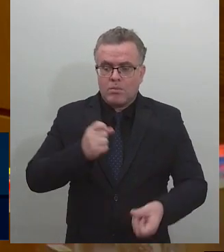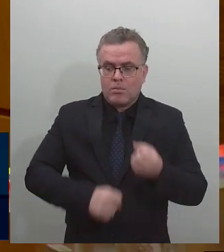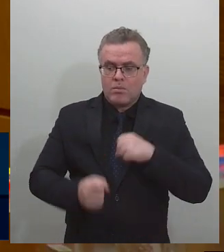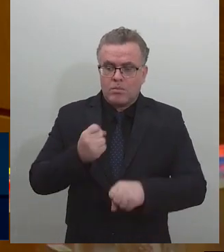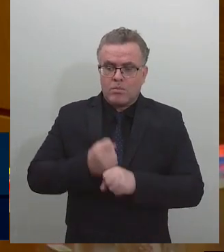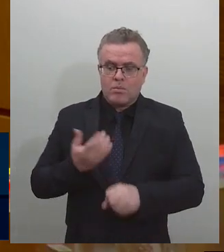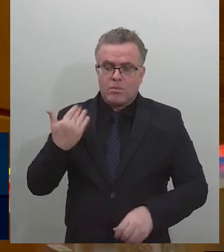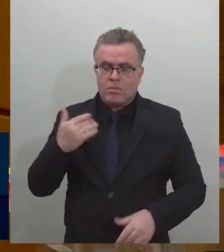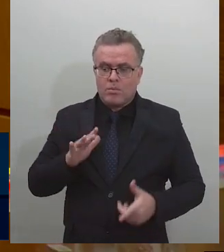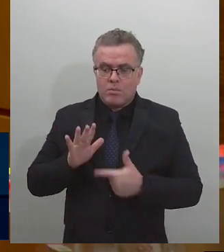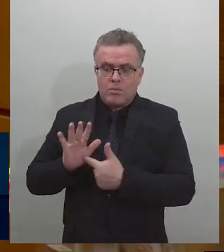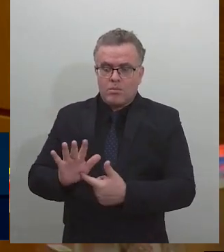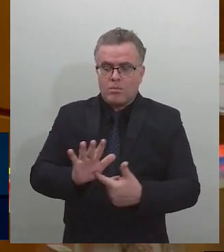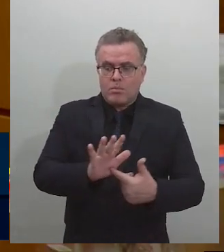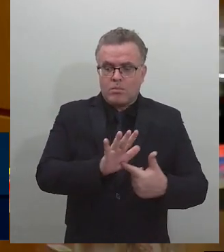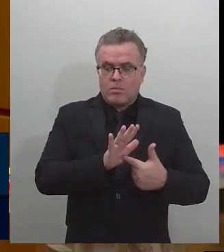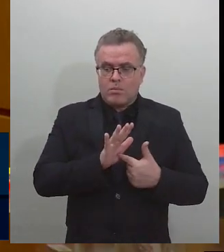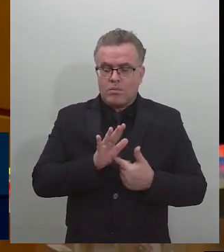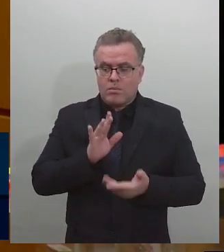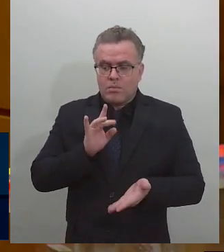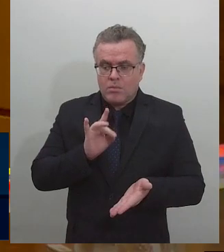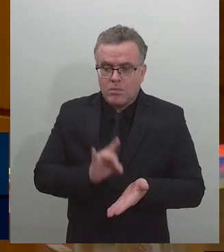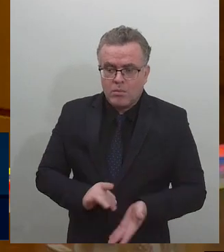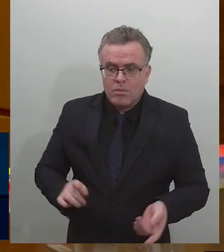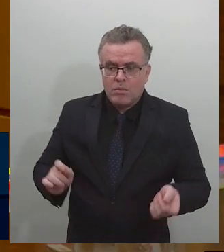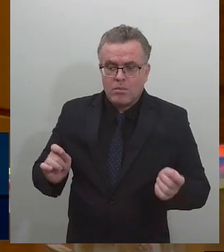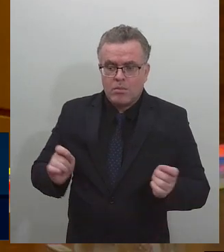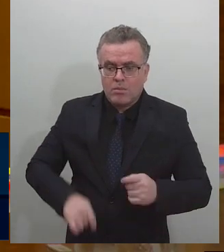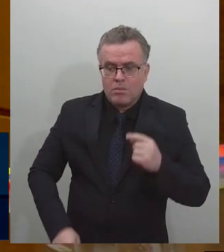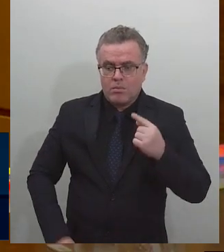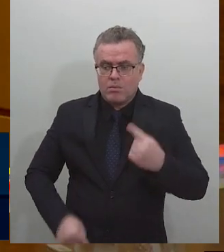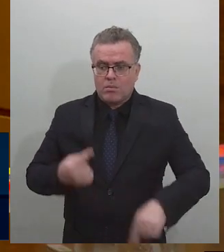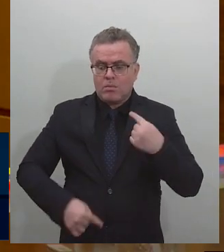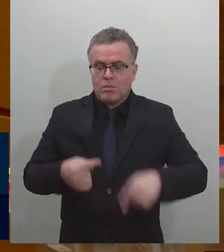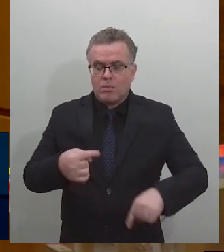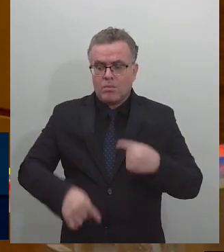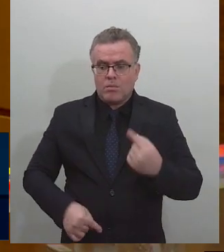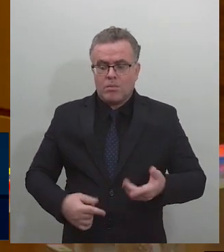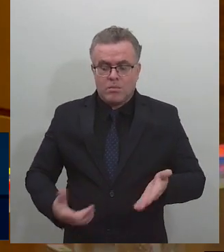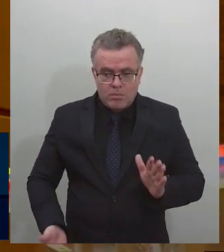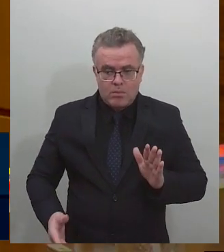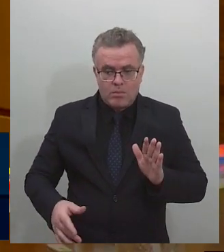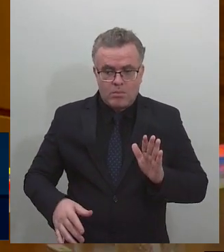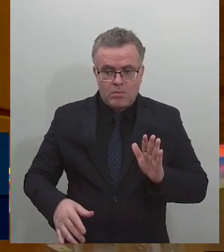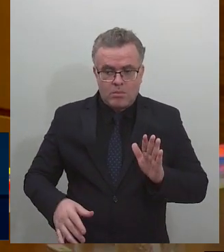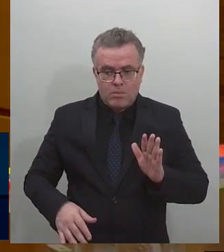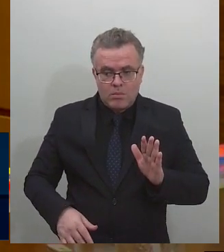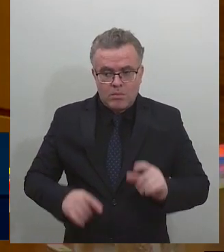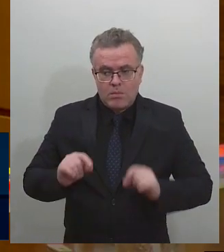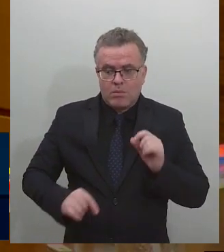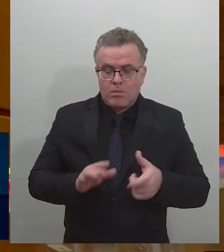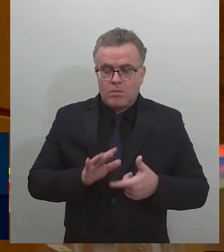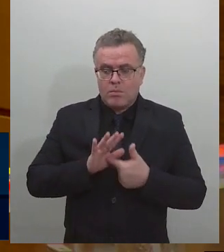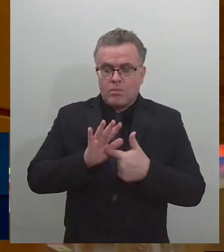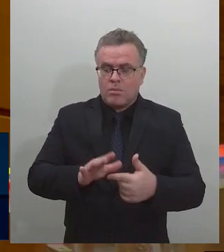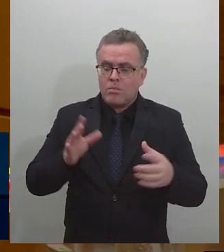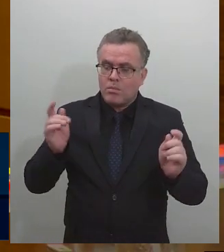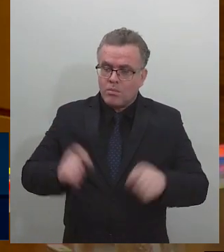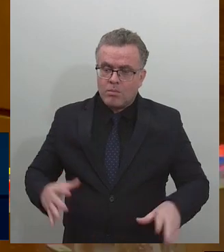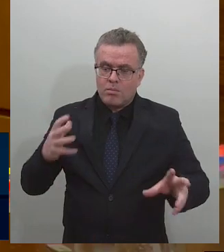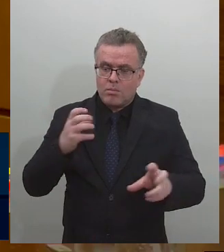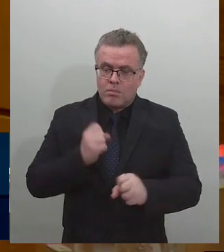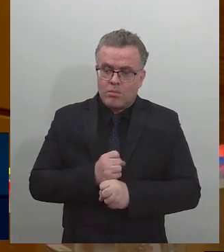demonstram a capacidade política que o PSOL tem e o resultado que pode ter no próximo ano,